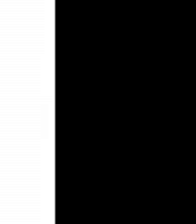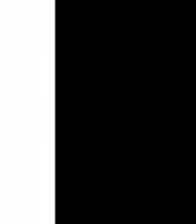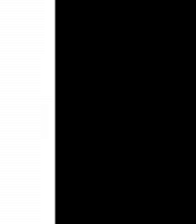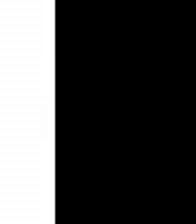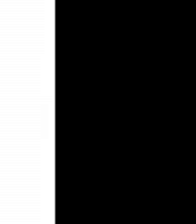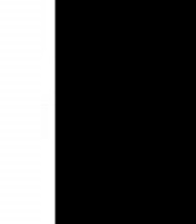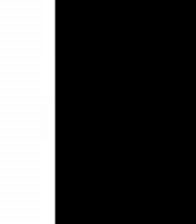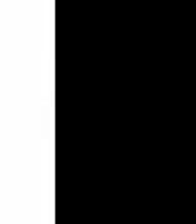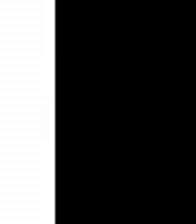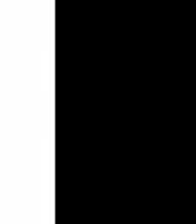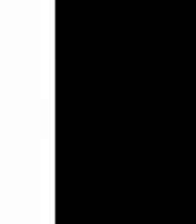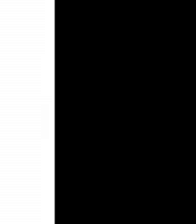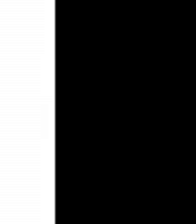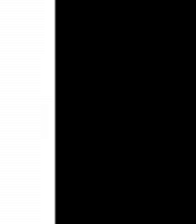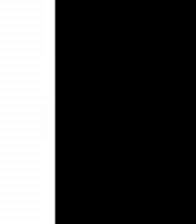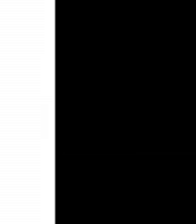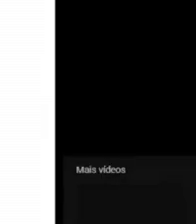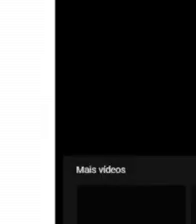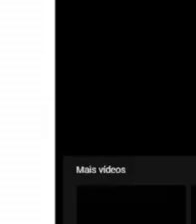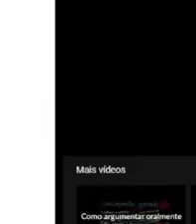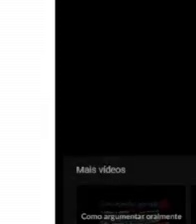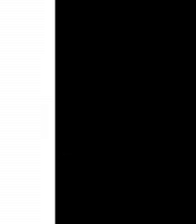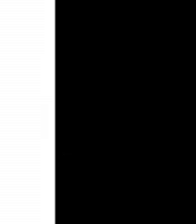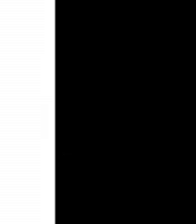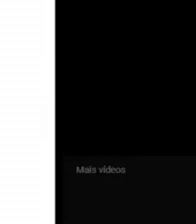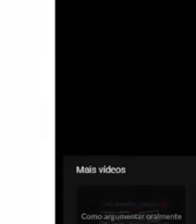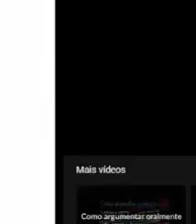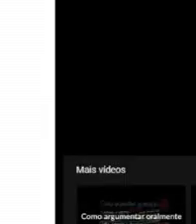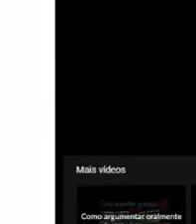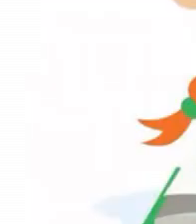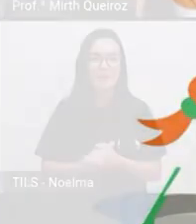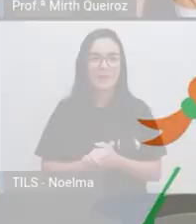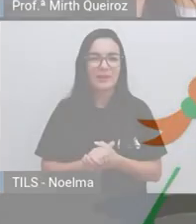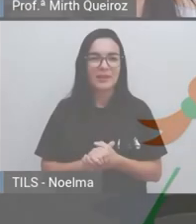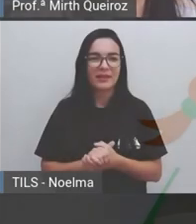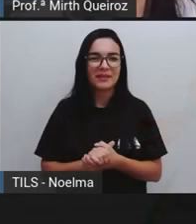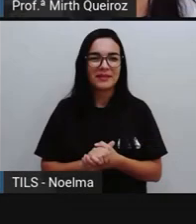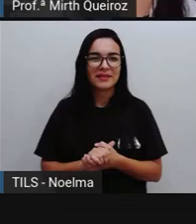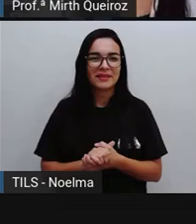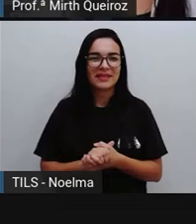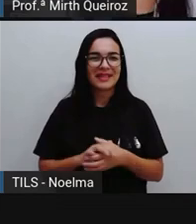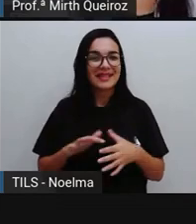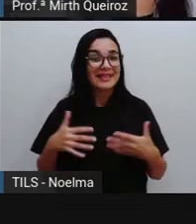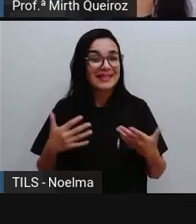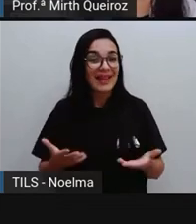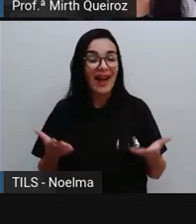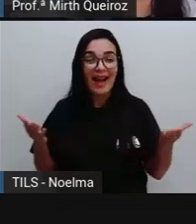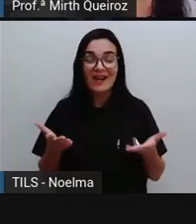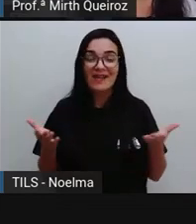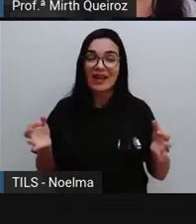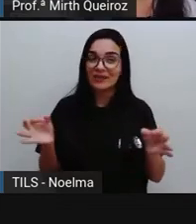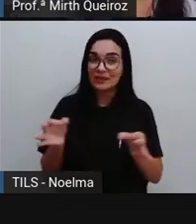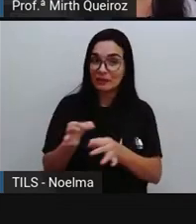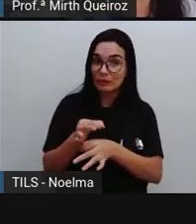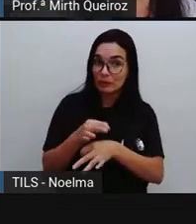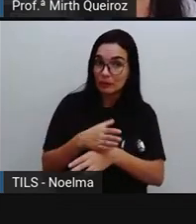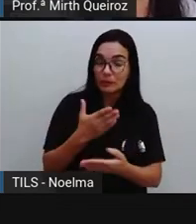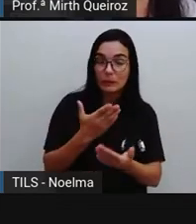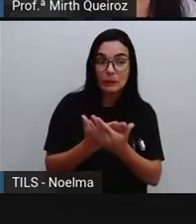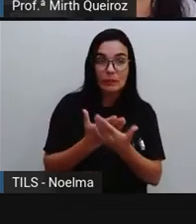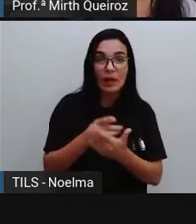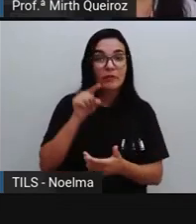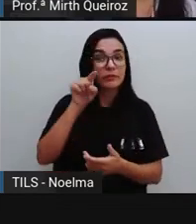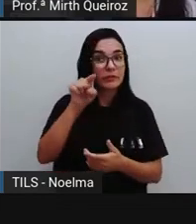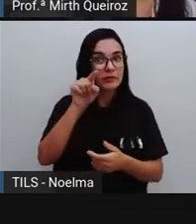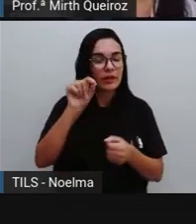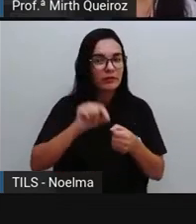tenha compreendido o conteúdo da aula de hoje. Oi. A gente vai ficando por aqui. Agora é a